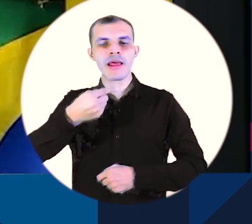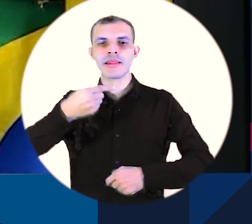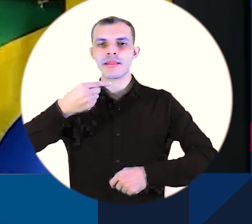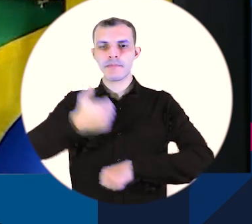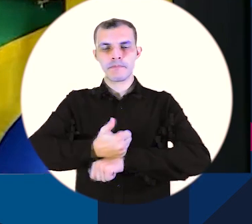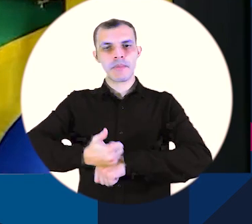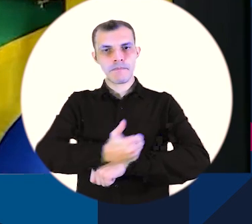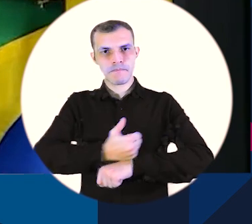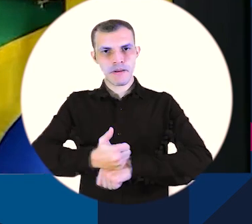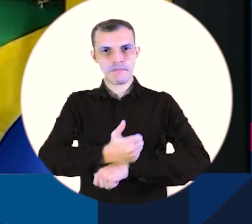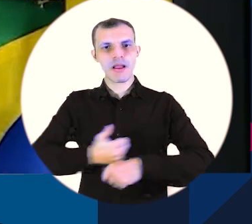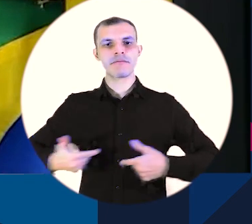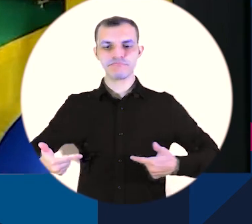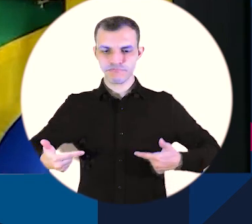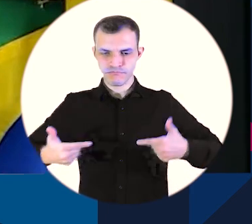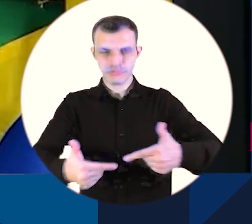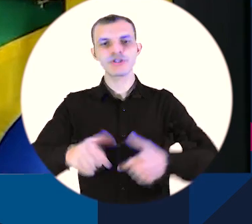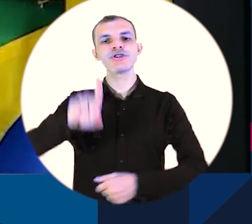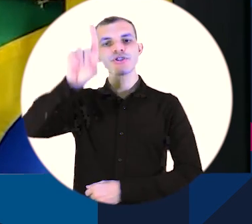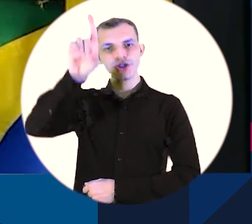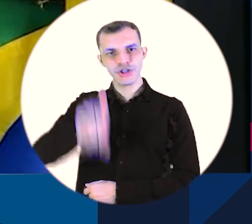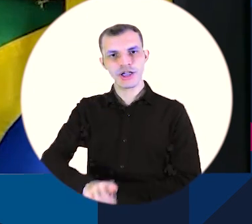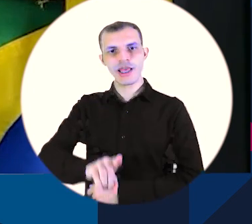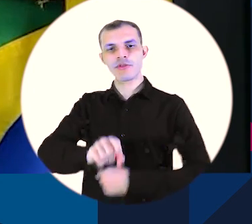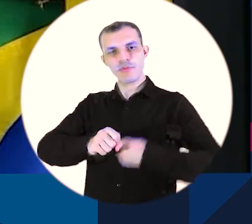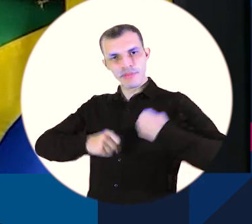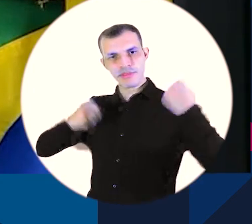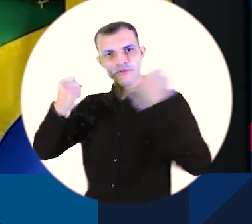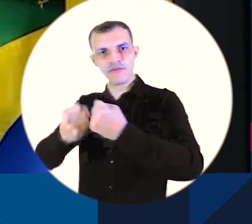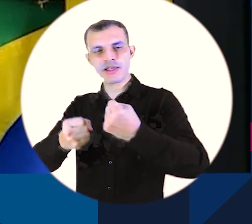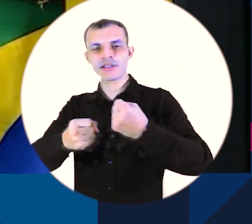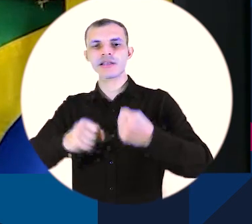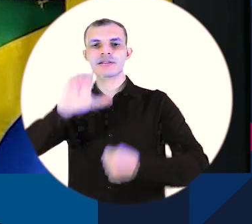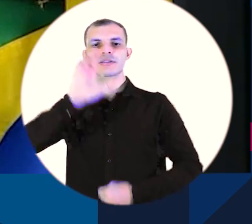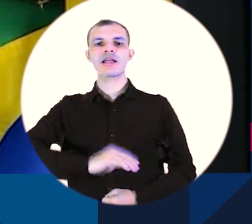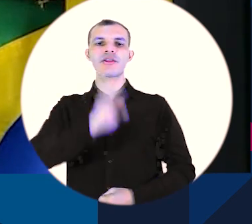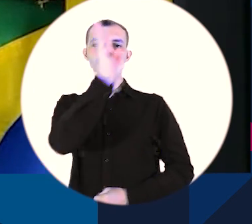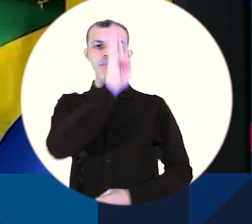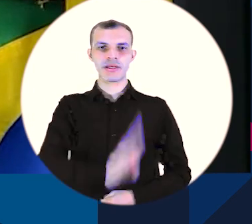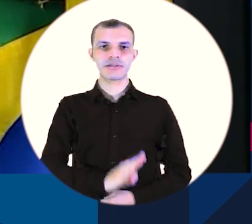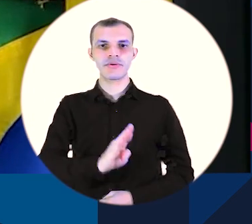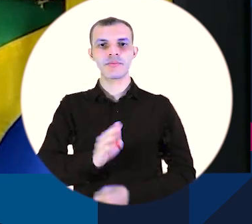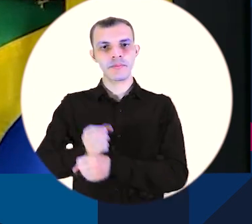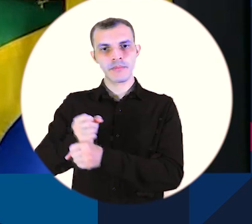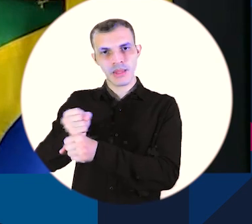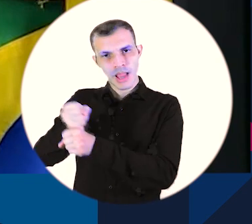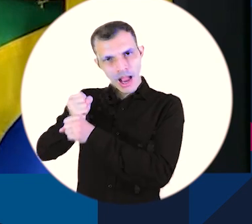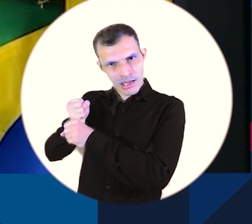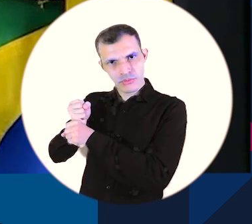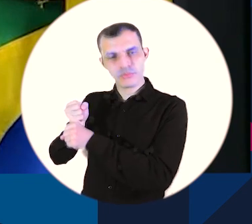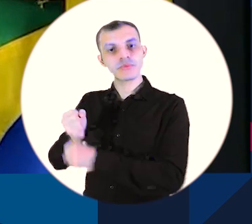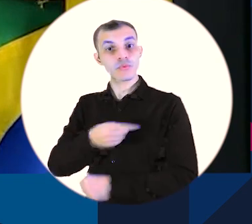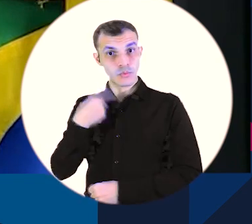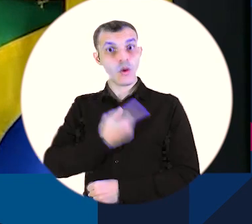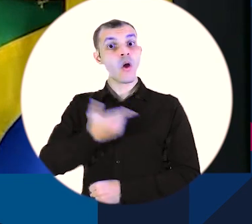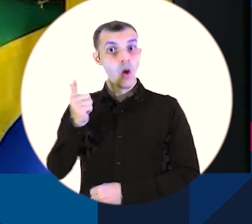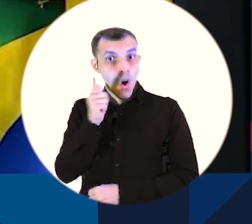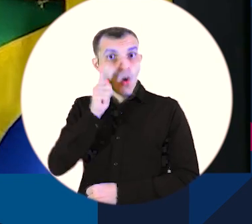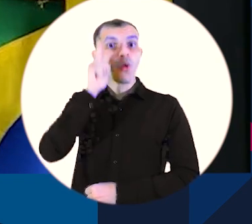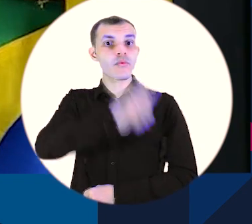advogada possam exercer com plenitude o direito de defesa de cada cidadão brasileiro. E nos últimos